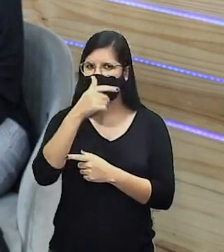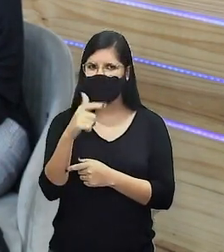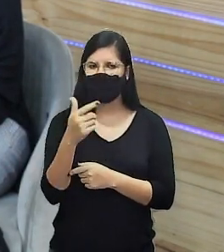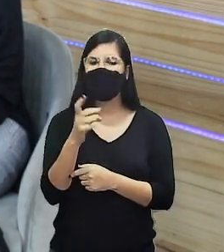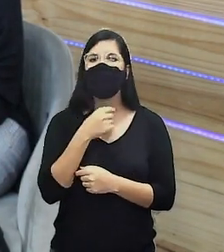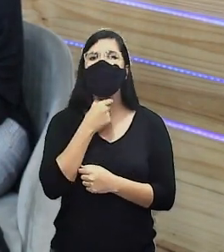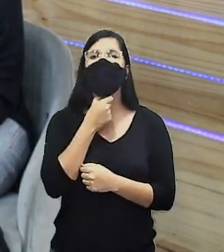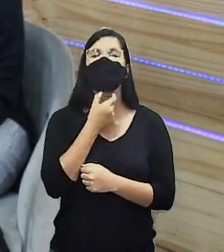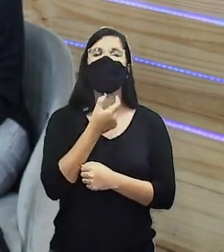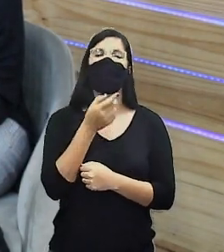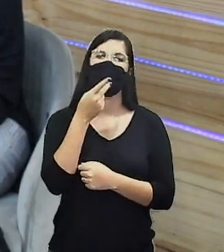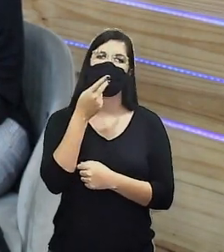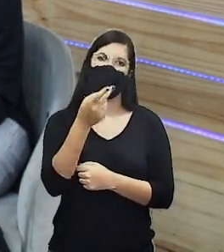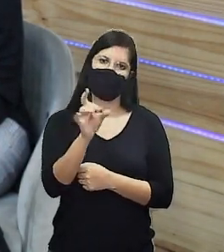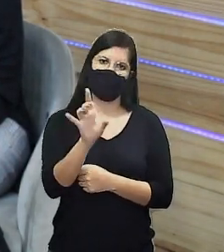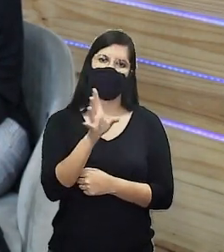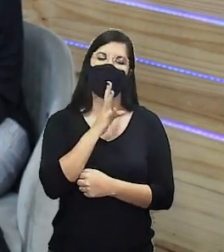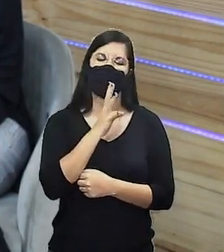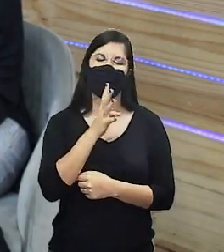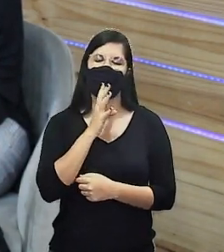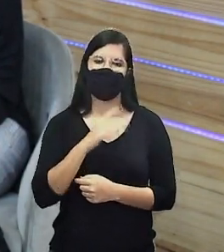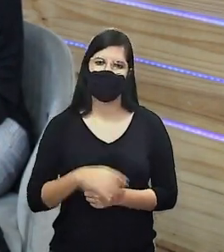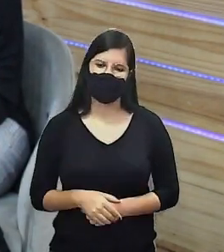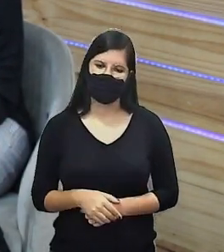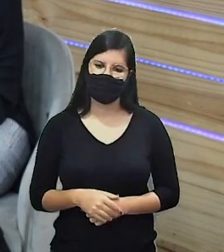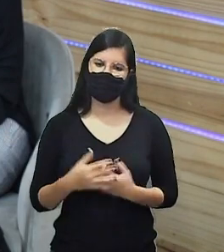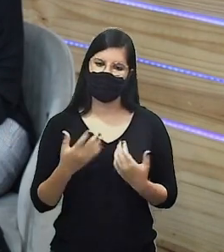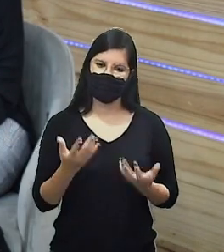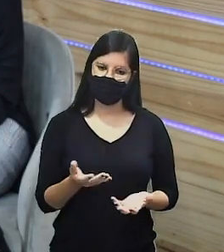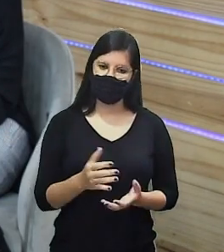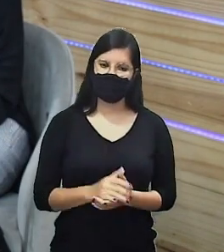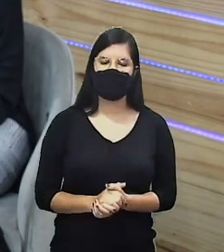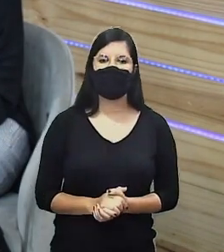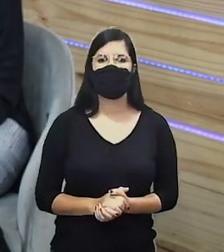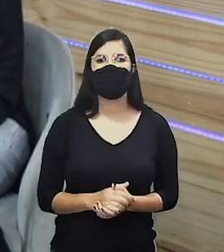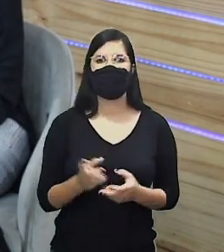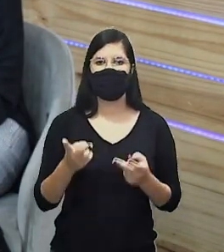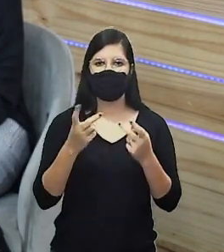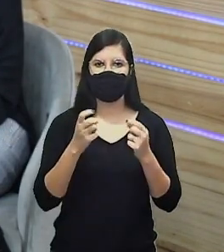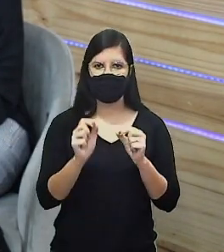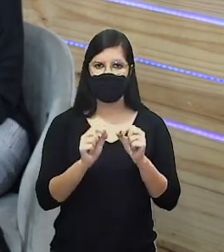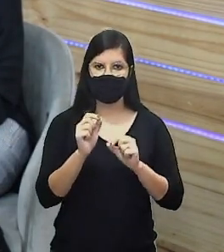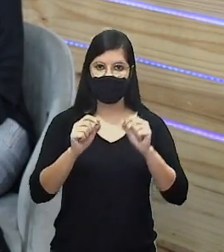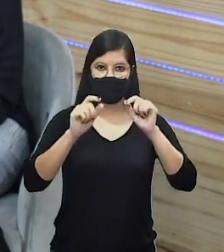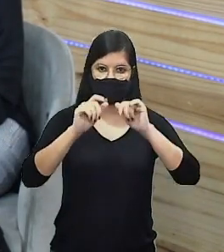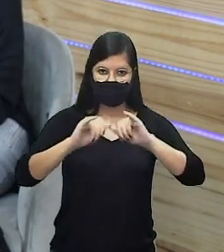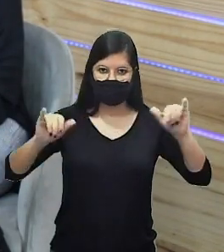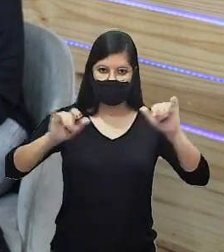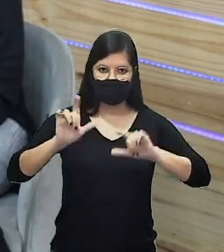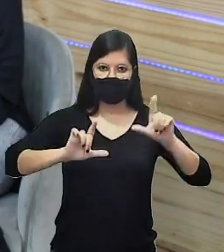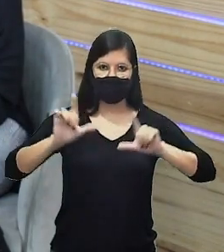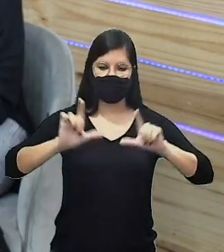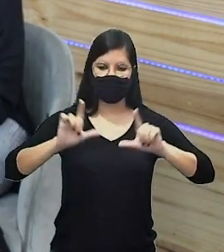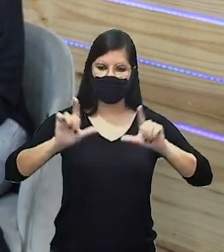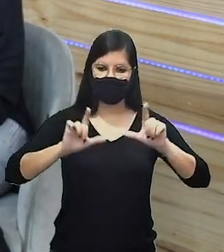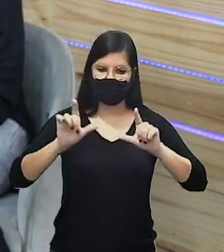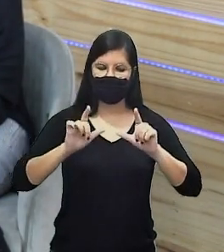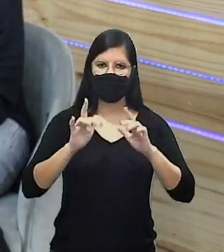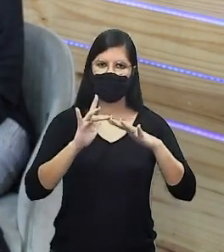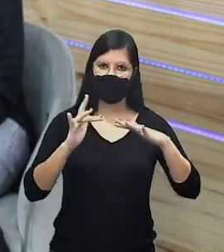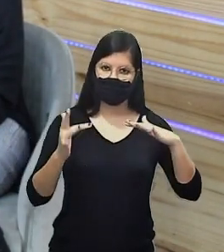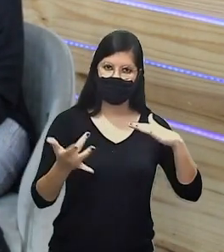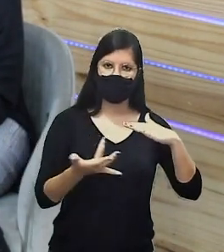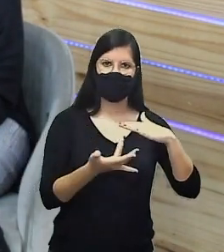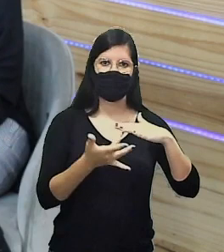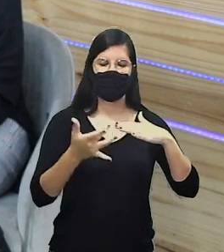só a voz dele, a gente já sabe que é o Tom Zé que está falando. E aí pronto, veiculou o comercial na televisão, foi para as redes